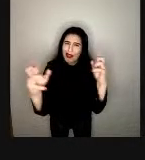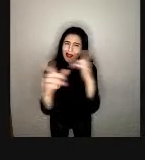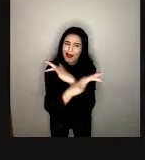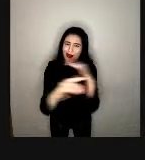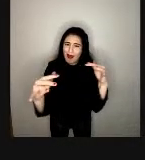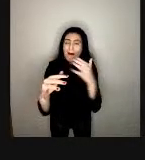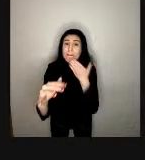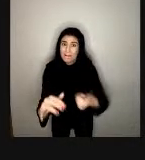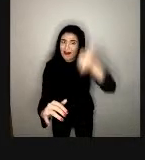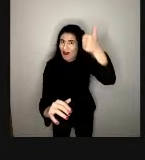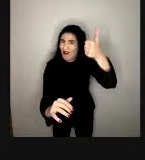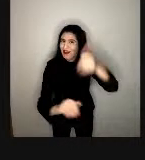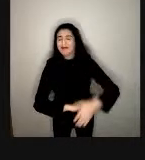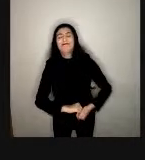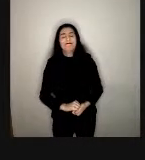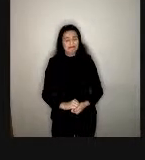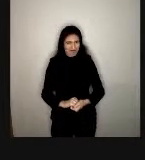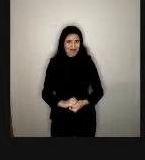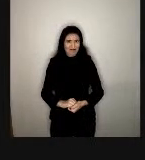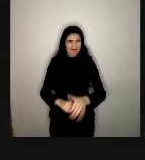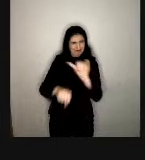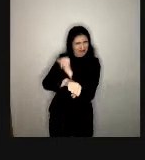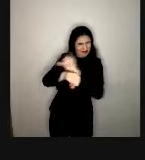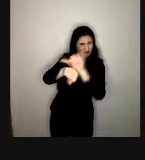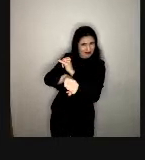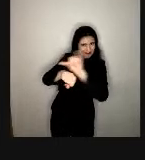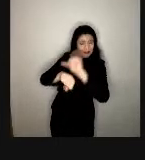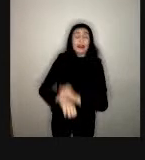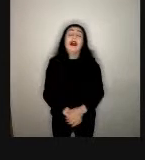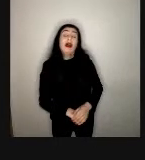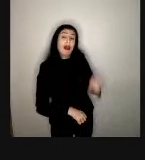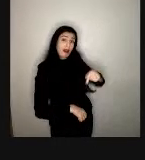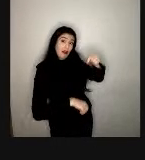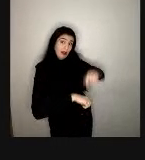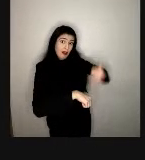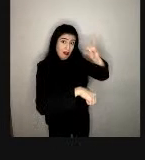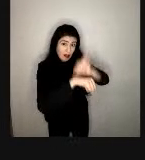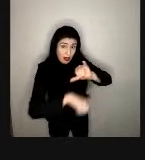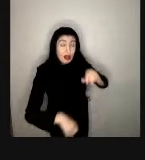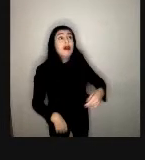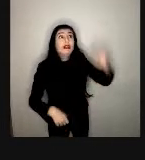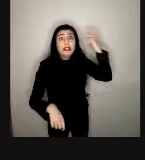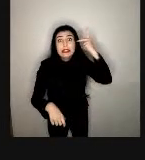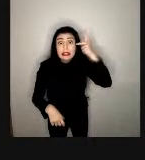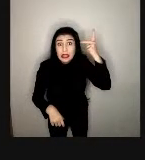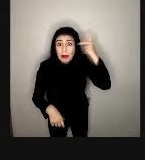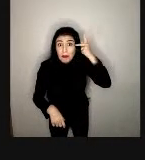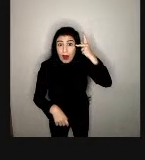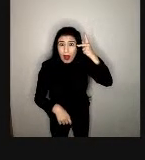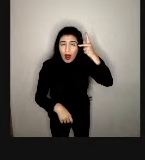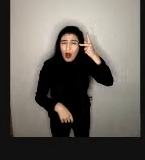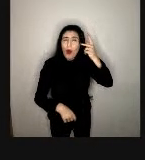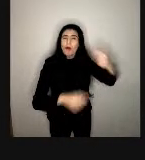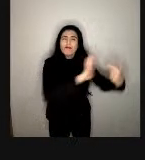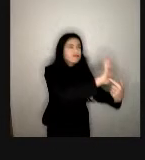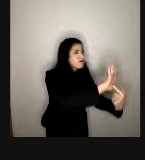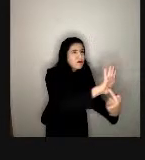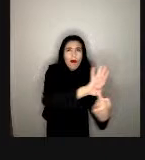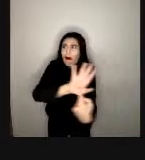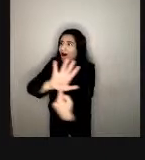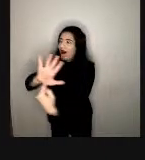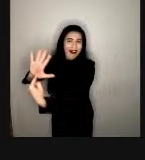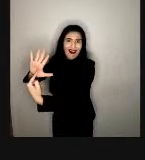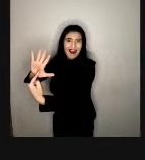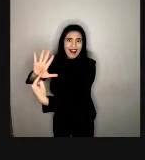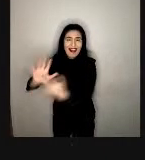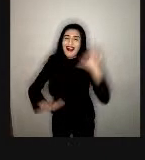falar aqui em Osasco, por exemplo, aqui na Grande São Paulo, a exposição estava ali ao redor, as monitoras estão ali, a gente fez